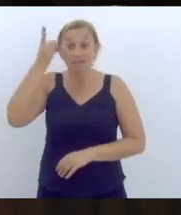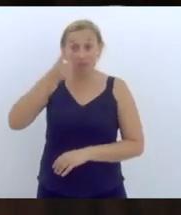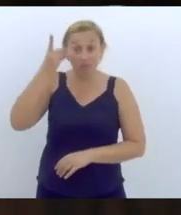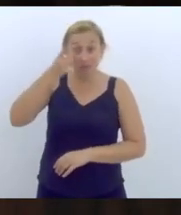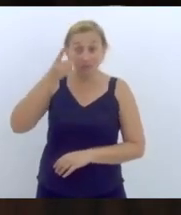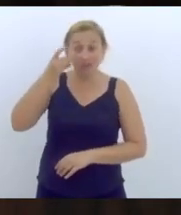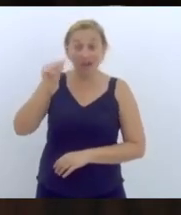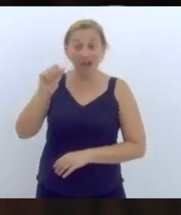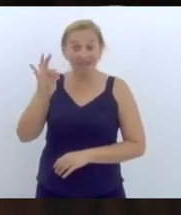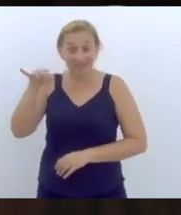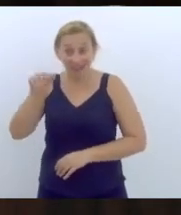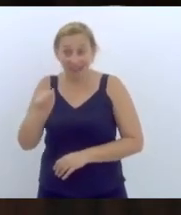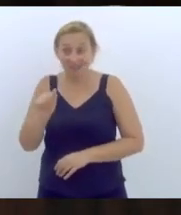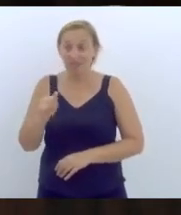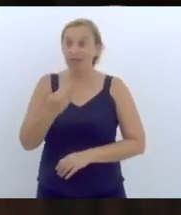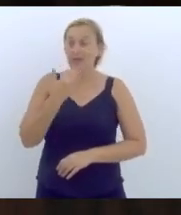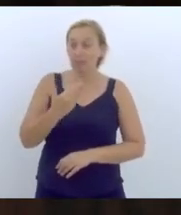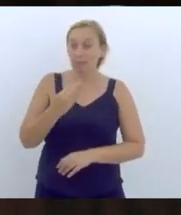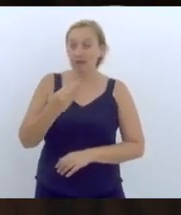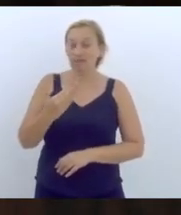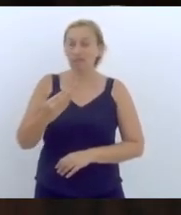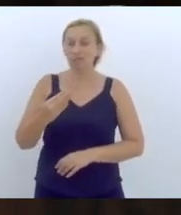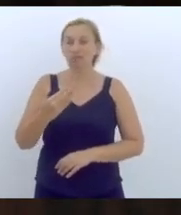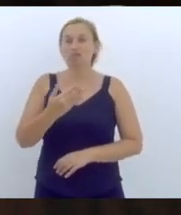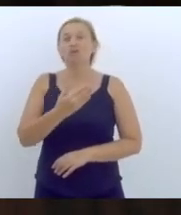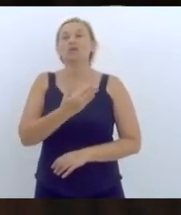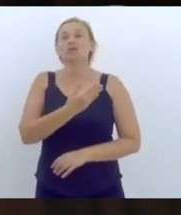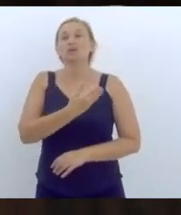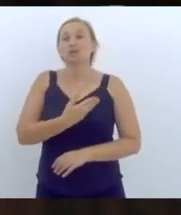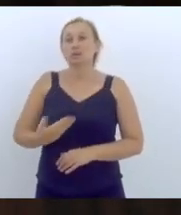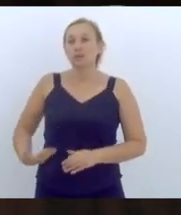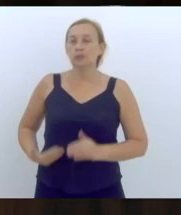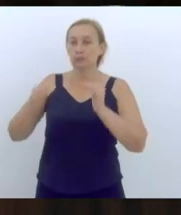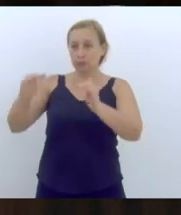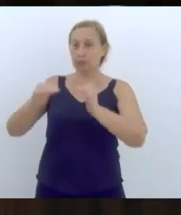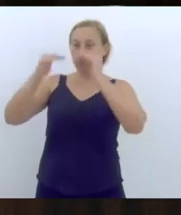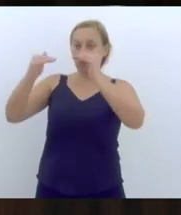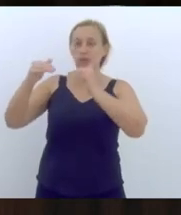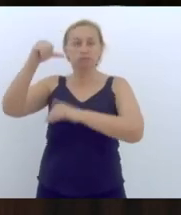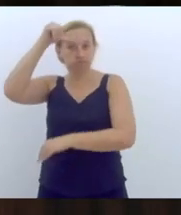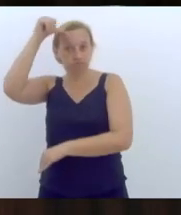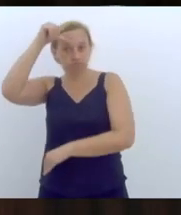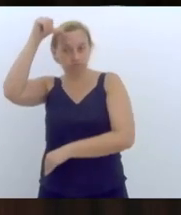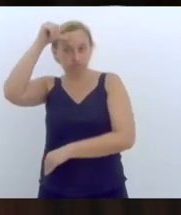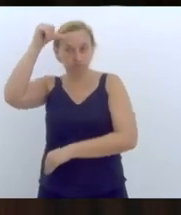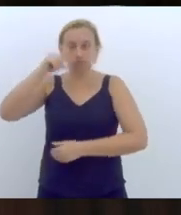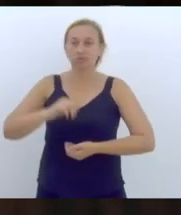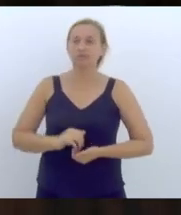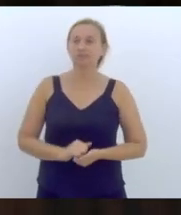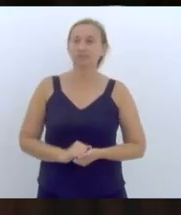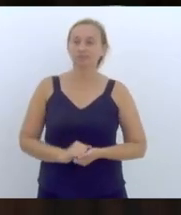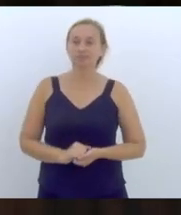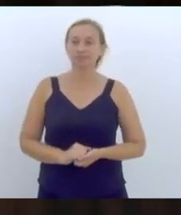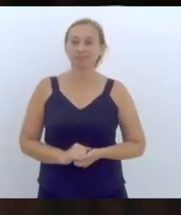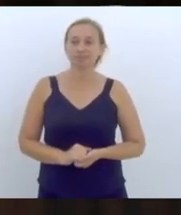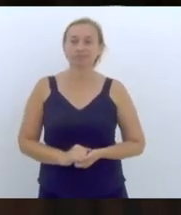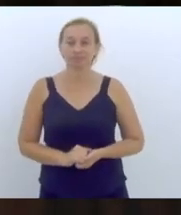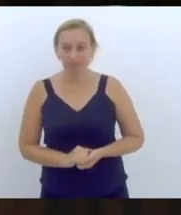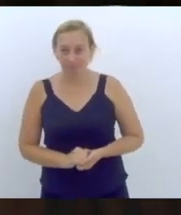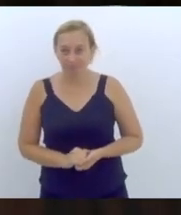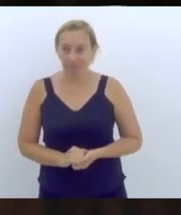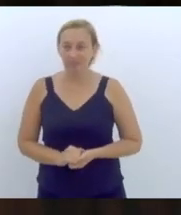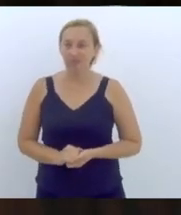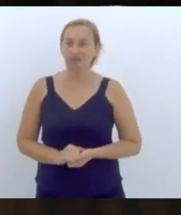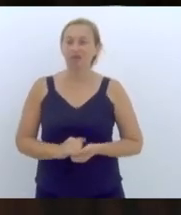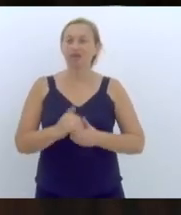deputado Átila Nunes, que solicita ao excelentíssimo governador Cláudio Castro Bonfim de Cláudio Bonfim de Castro e